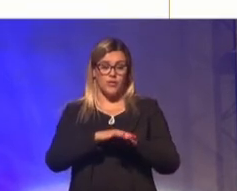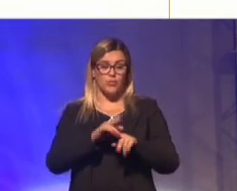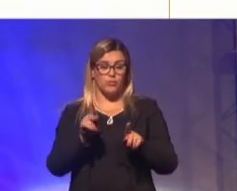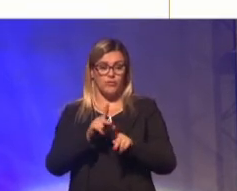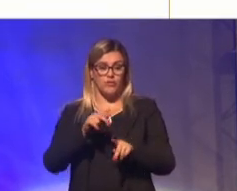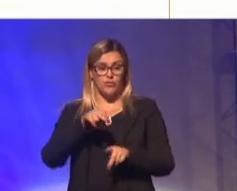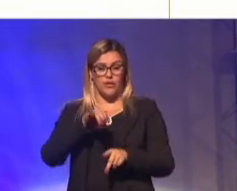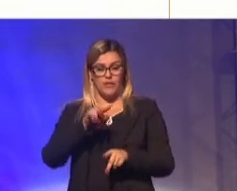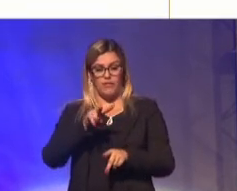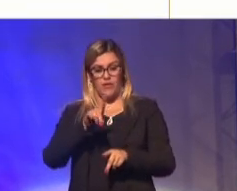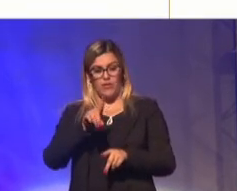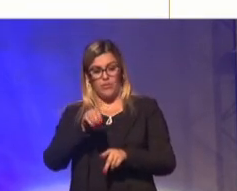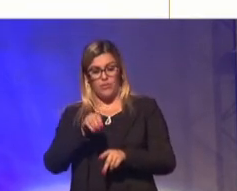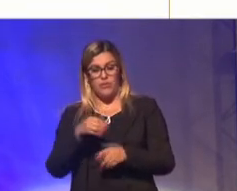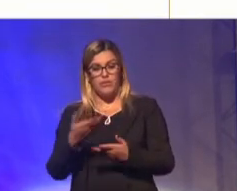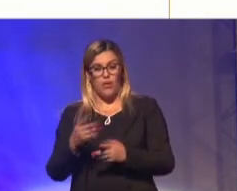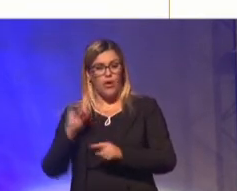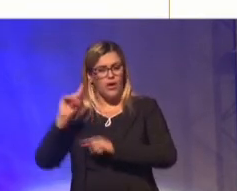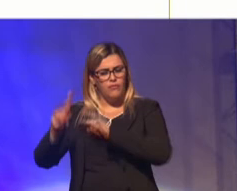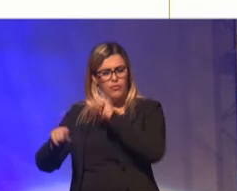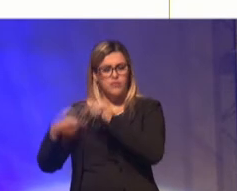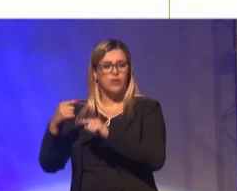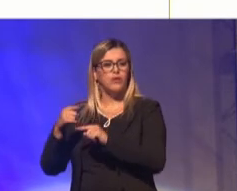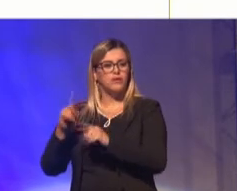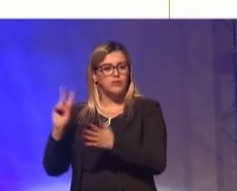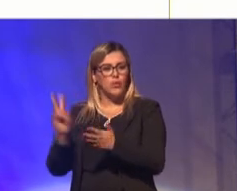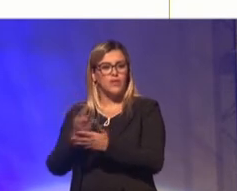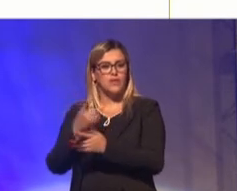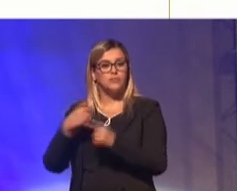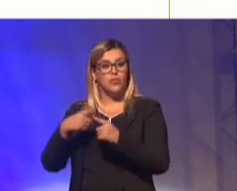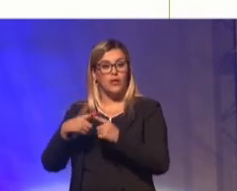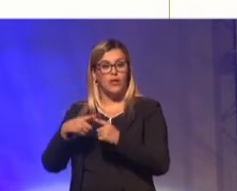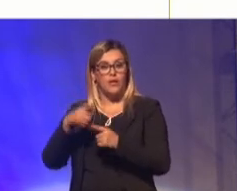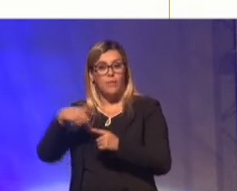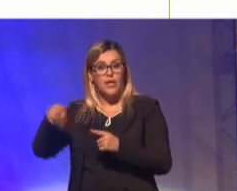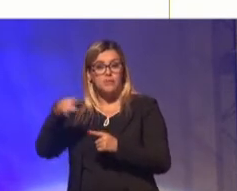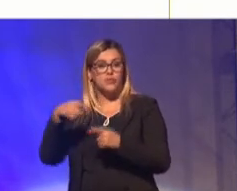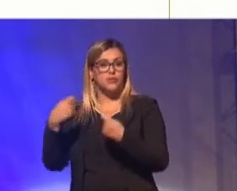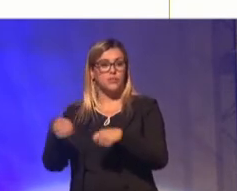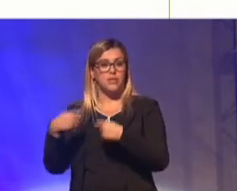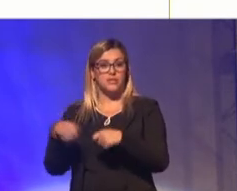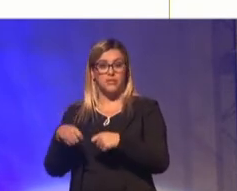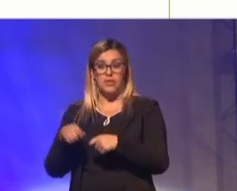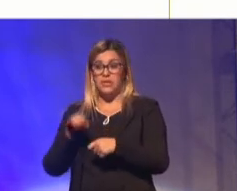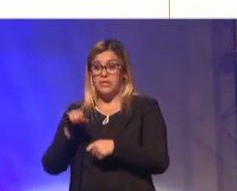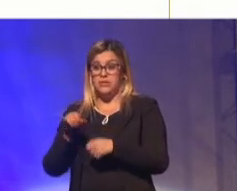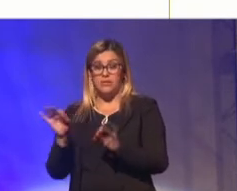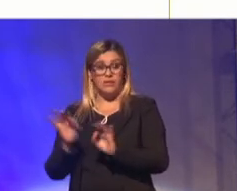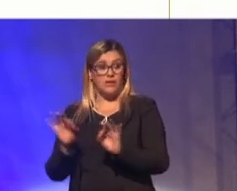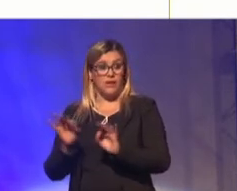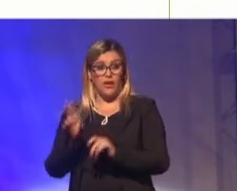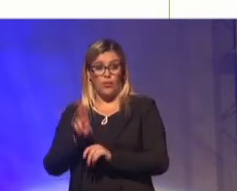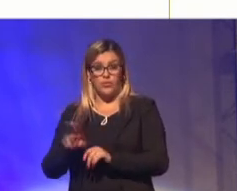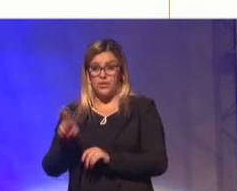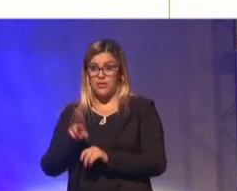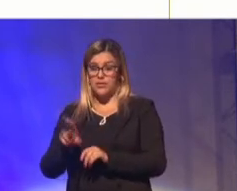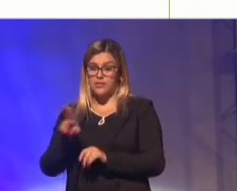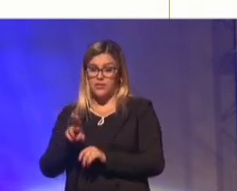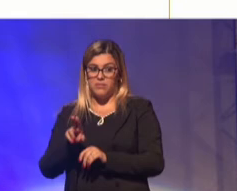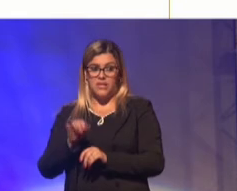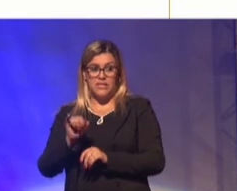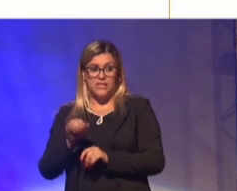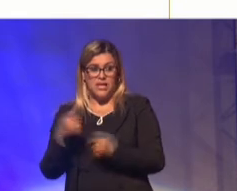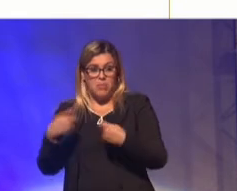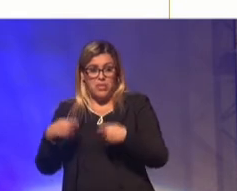né? A evolução, ela só acontece de acordo com a demanda. Se ninguém comprar, se ninguém utilizar, se